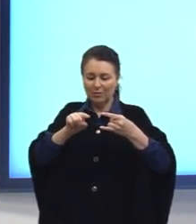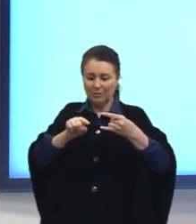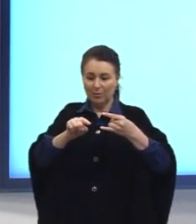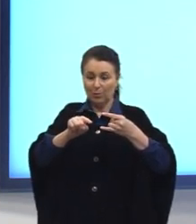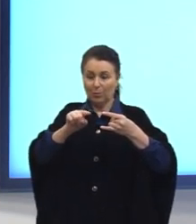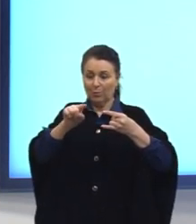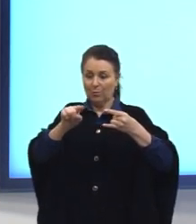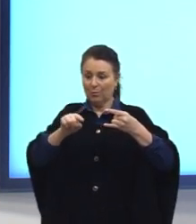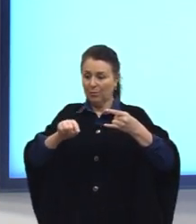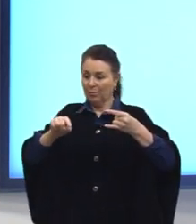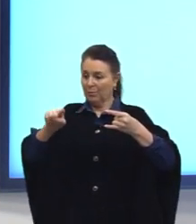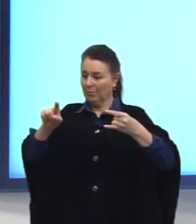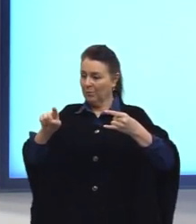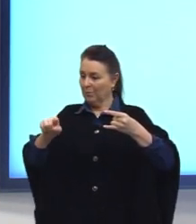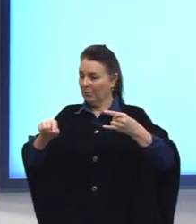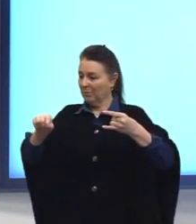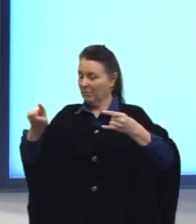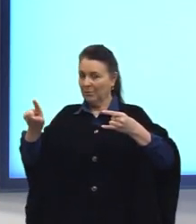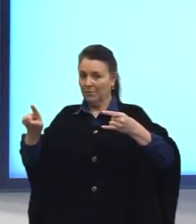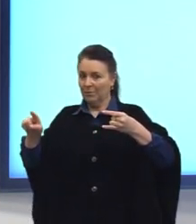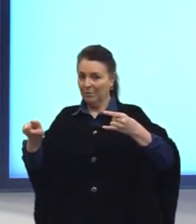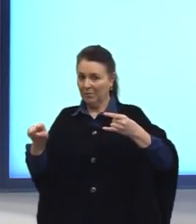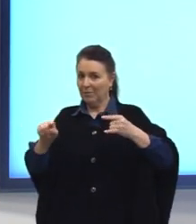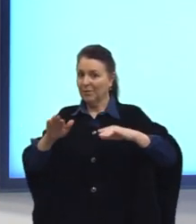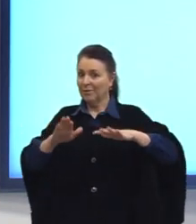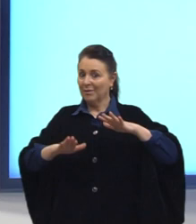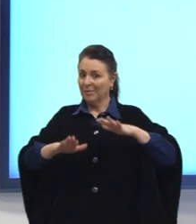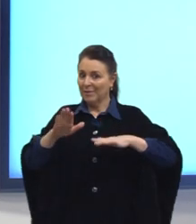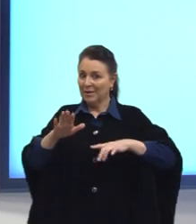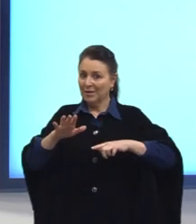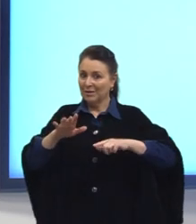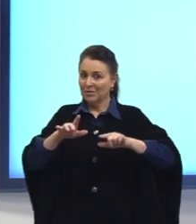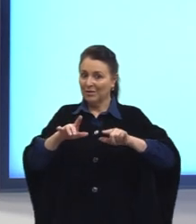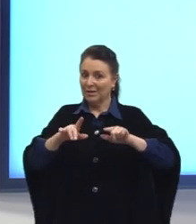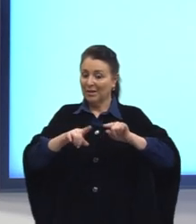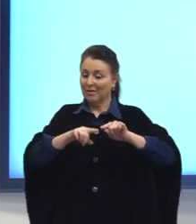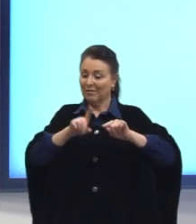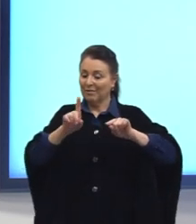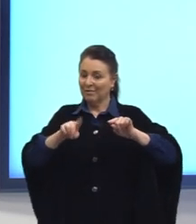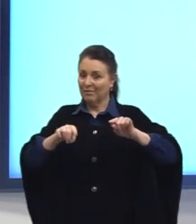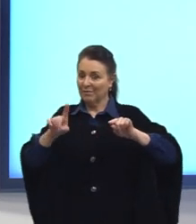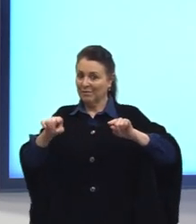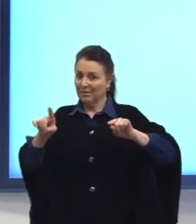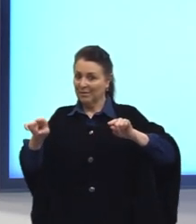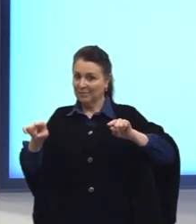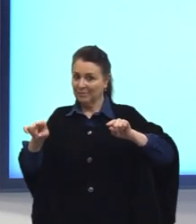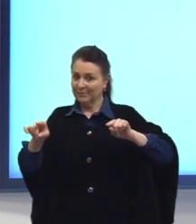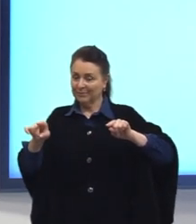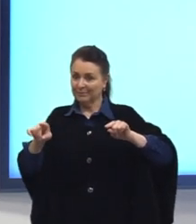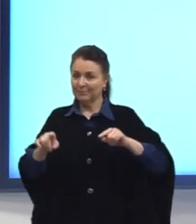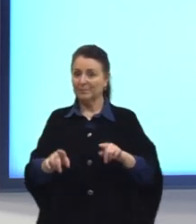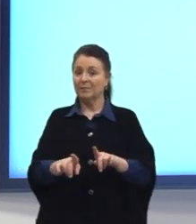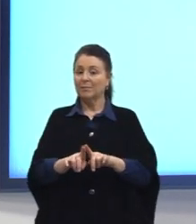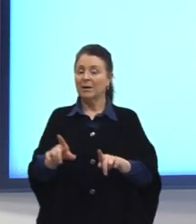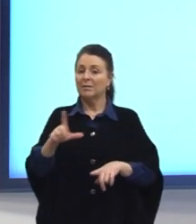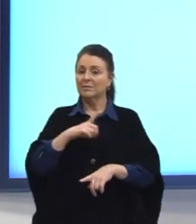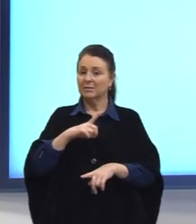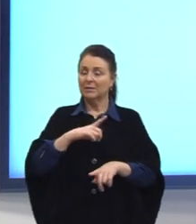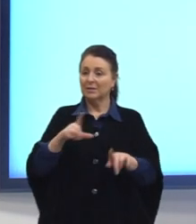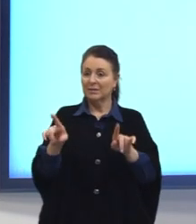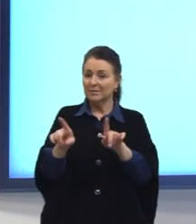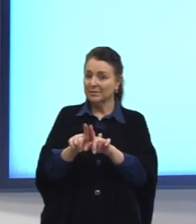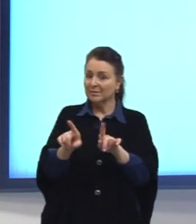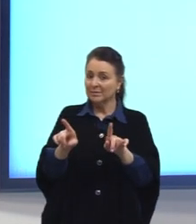e depois juntou de novo né porque ela vai ficar variando tá Mas além disso né